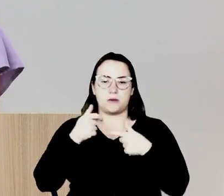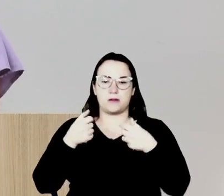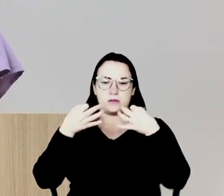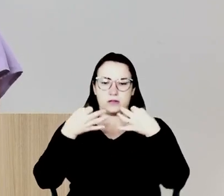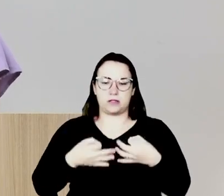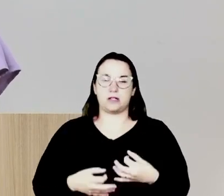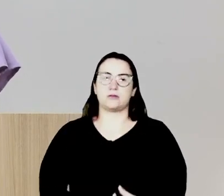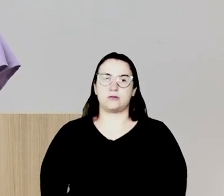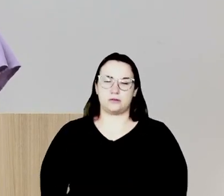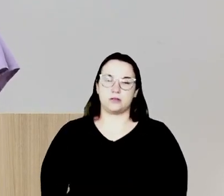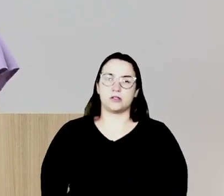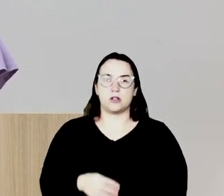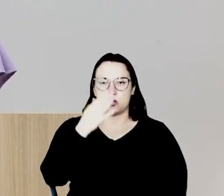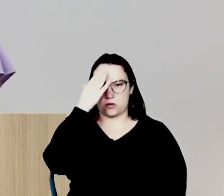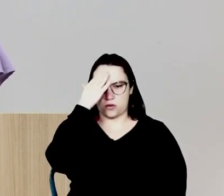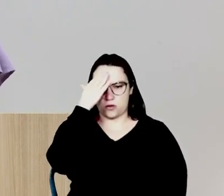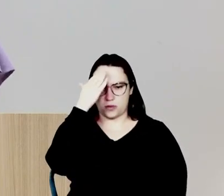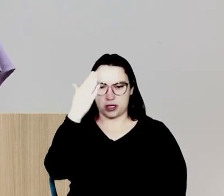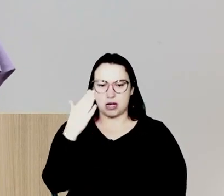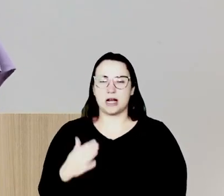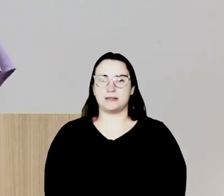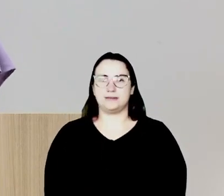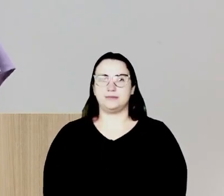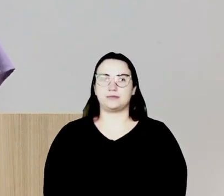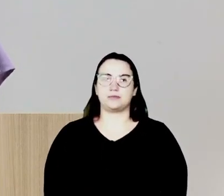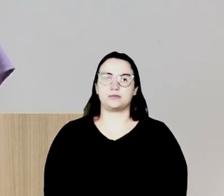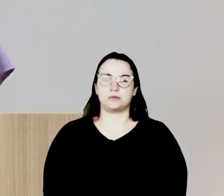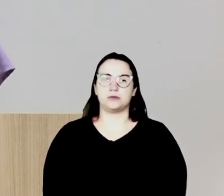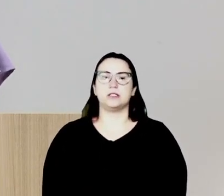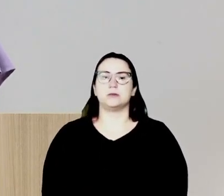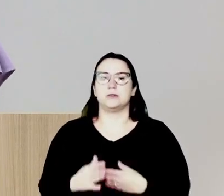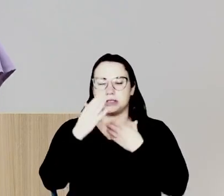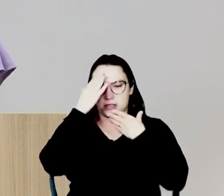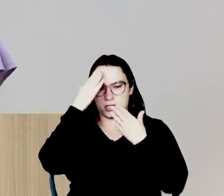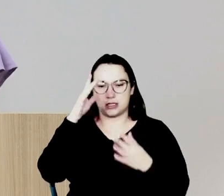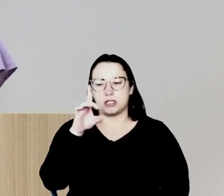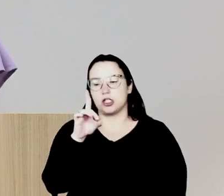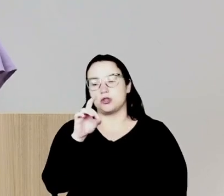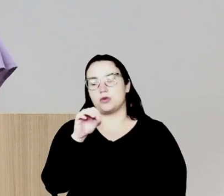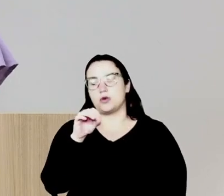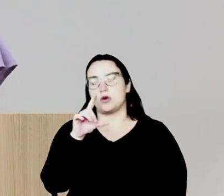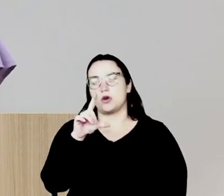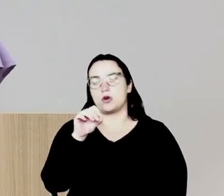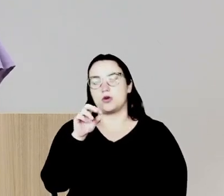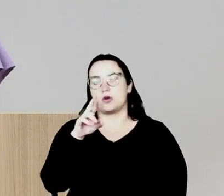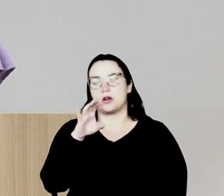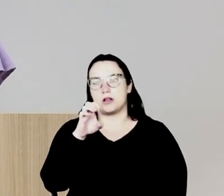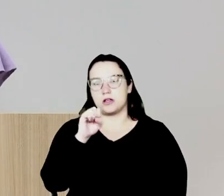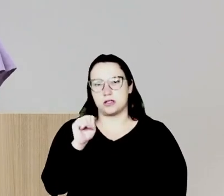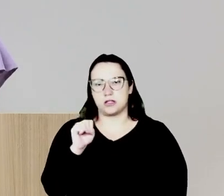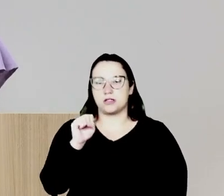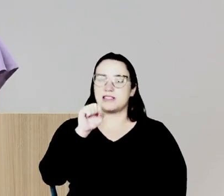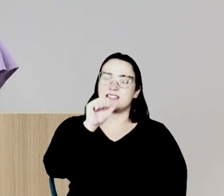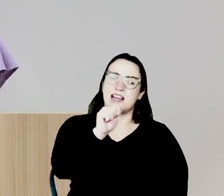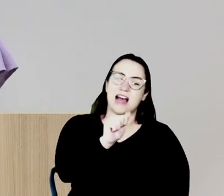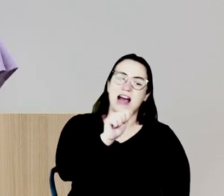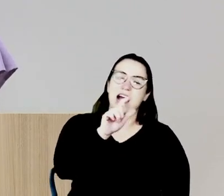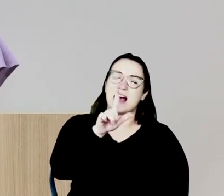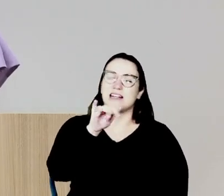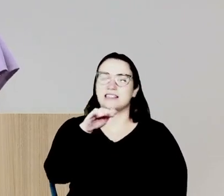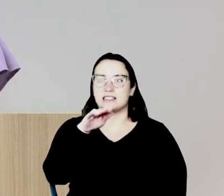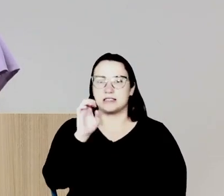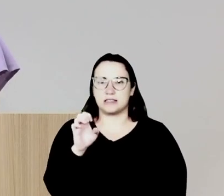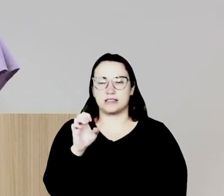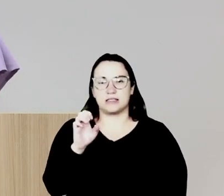muito obrigada. Também quero agradecer a Dolores, que é do Grupo Vida Animais, a Lise, que tomaram a frente para a gente fazer esse bazar,